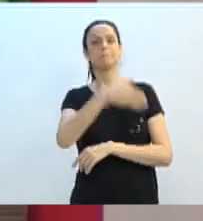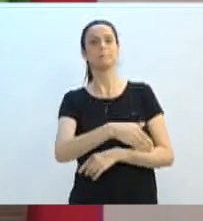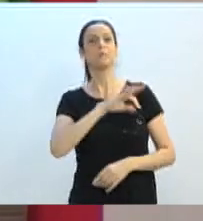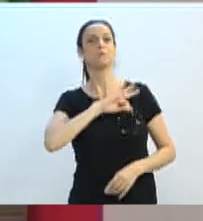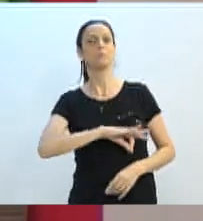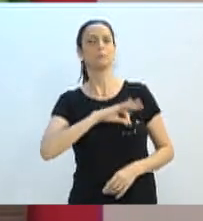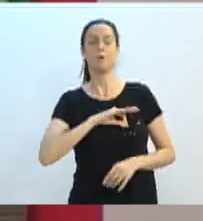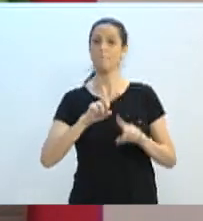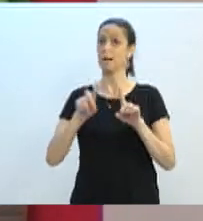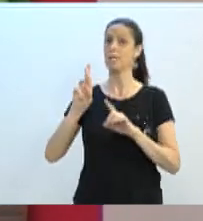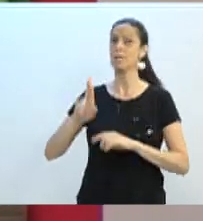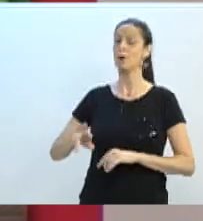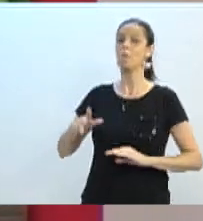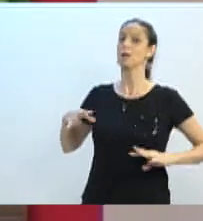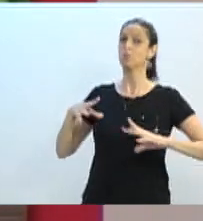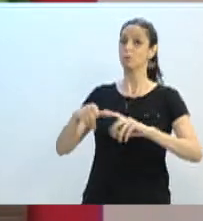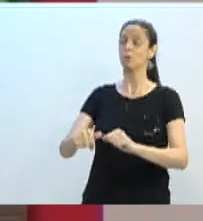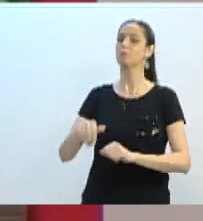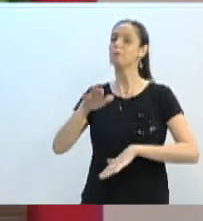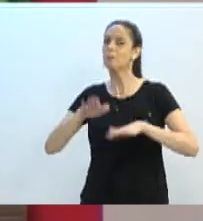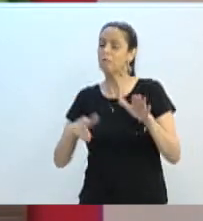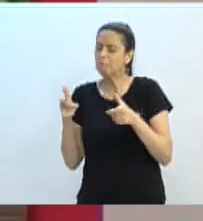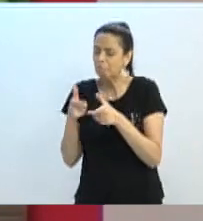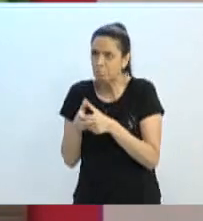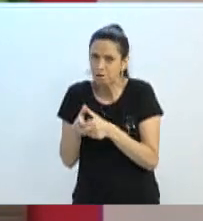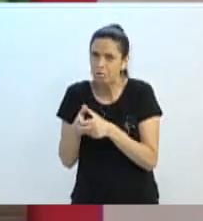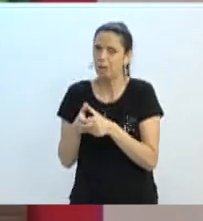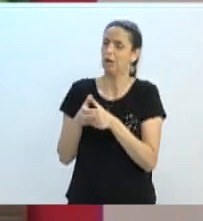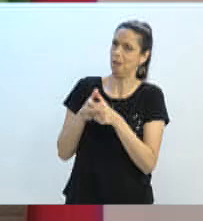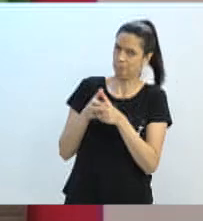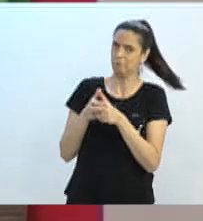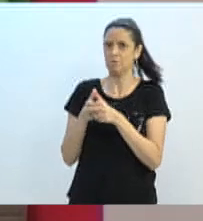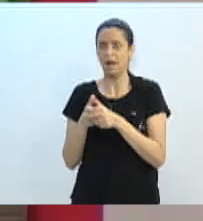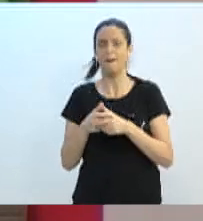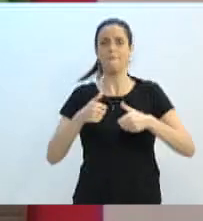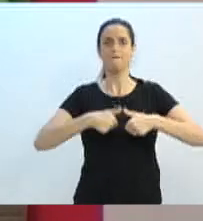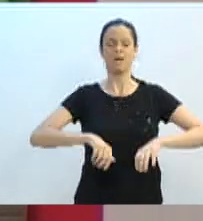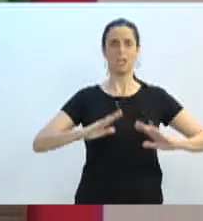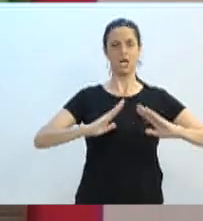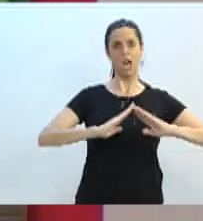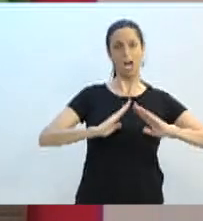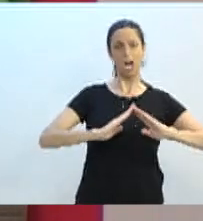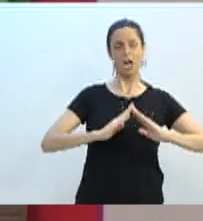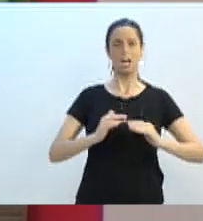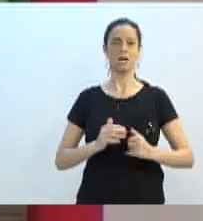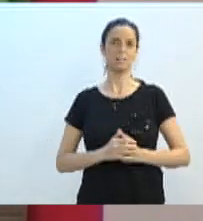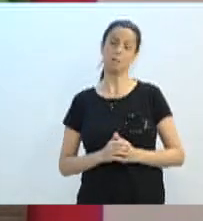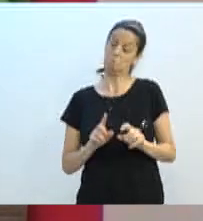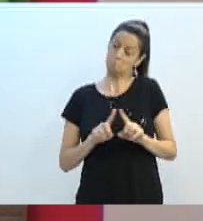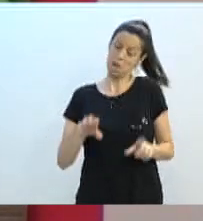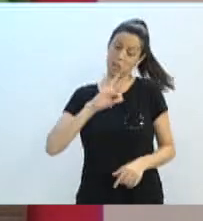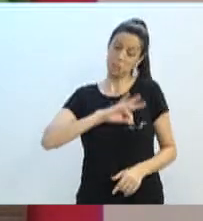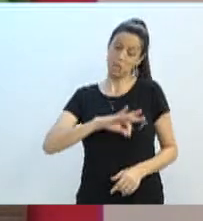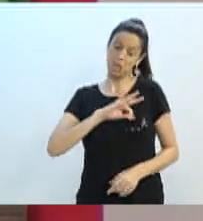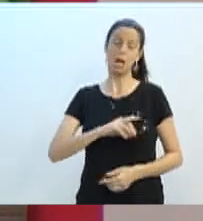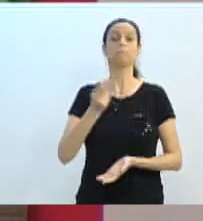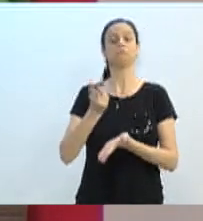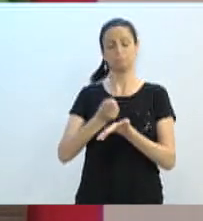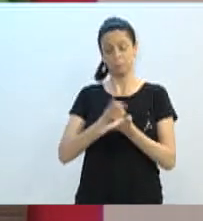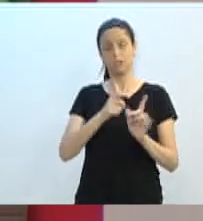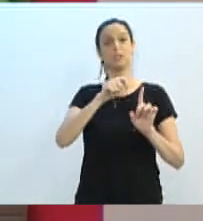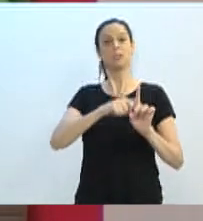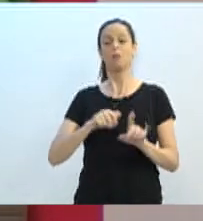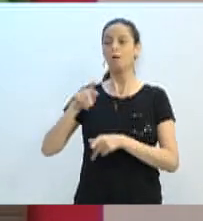são todos. Quem sabe aqui é uma minoria. Fique em casa, mas tinham seus salários lá todo mês, e a